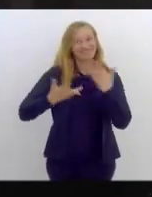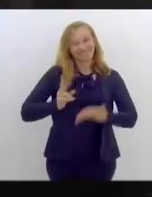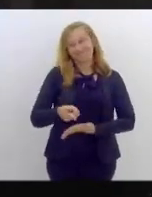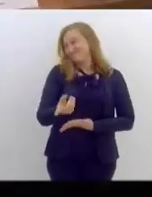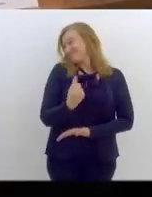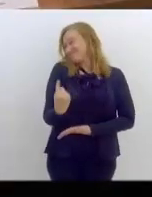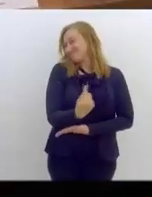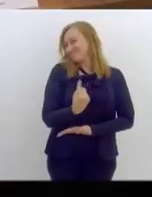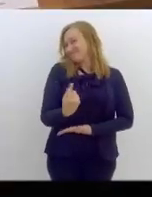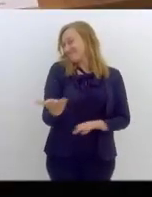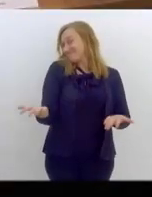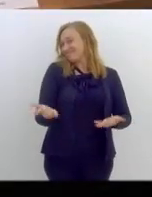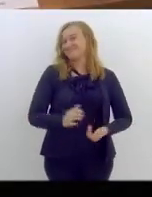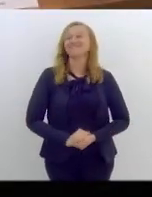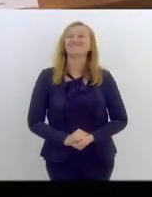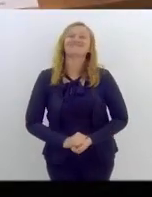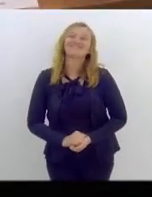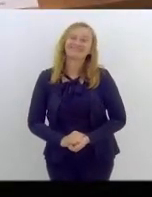nós.